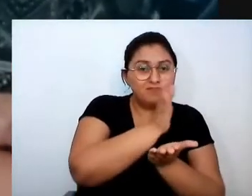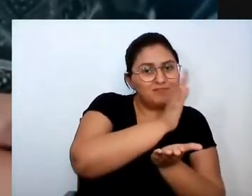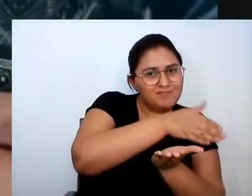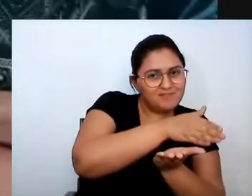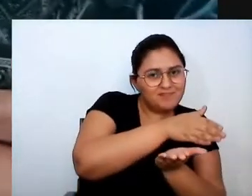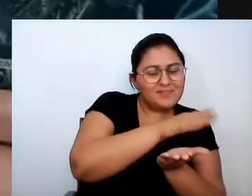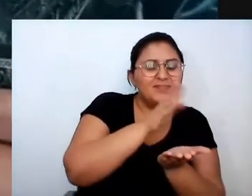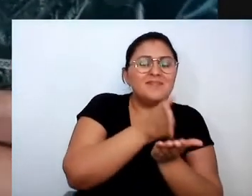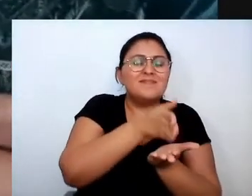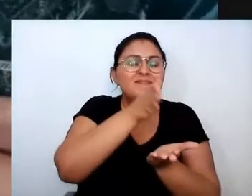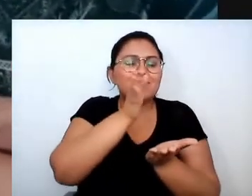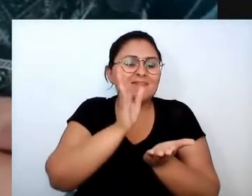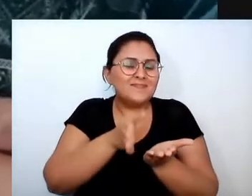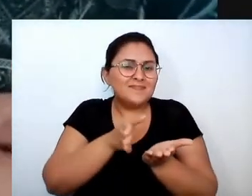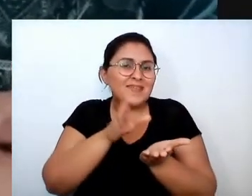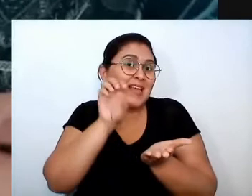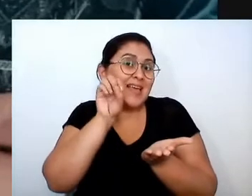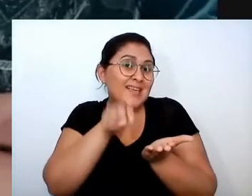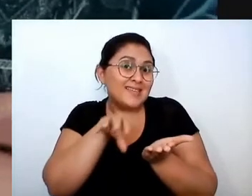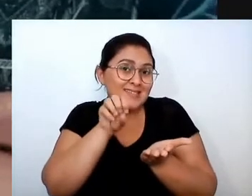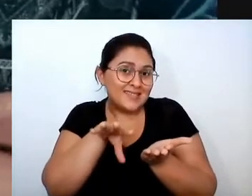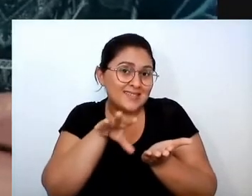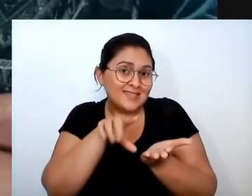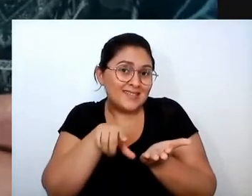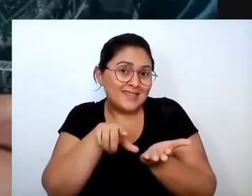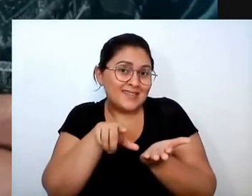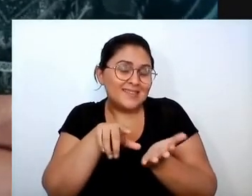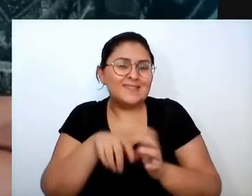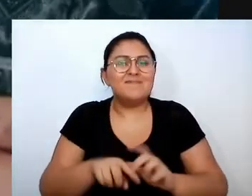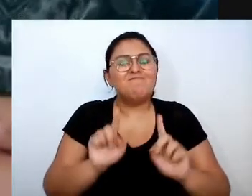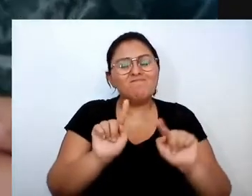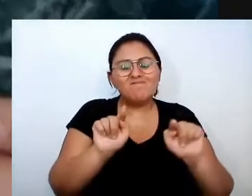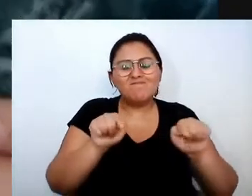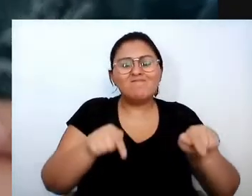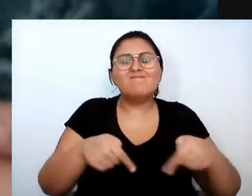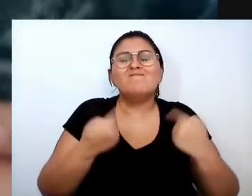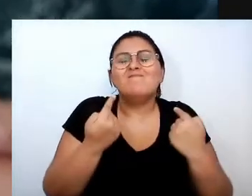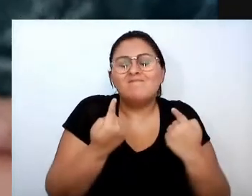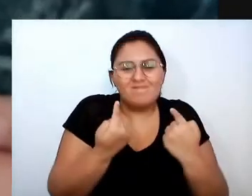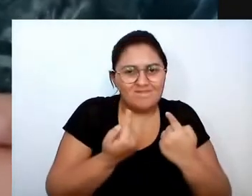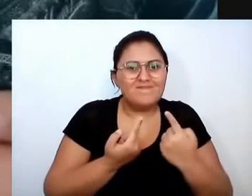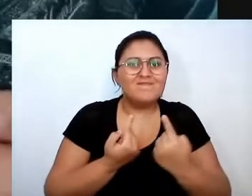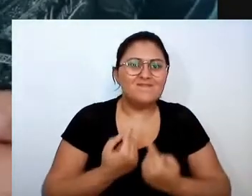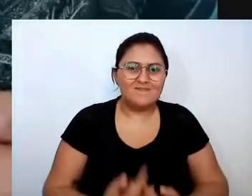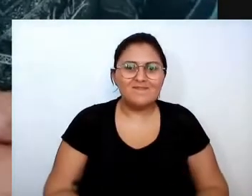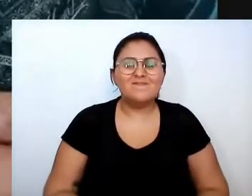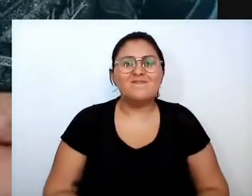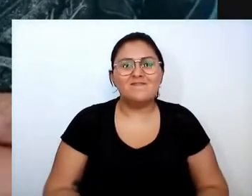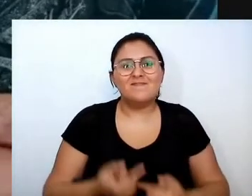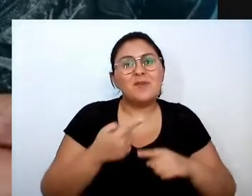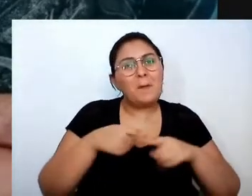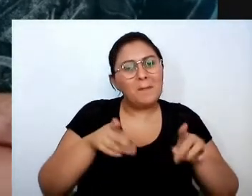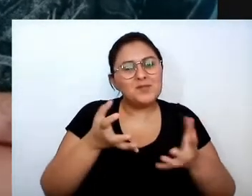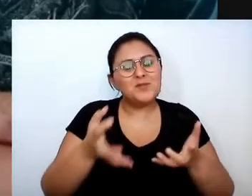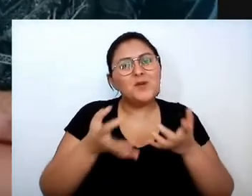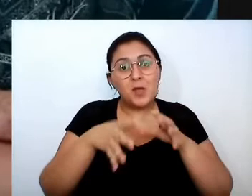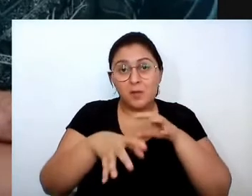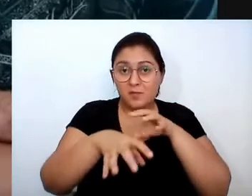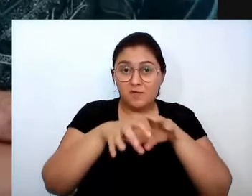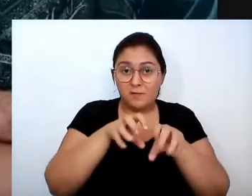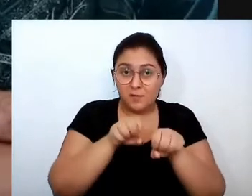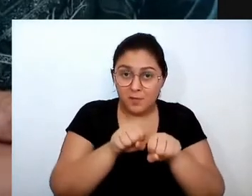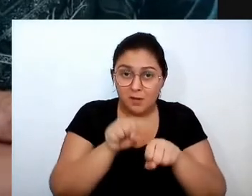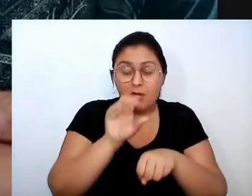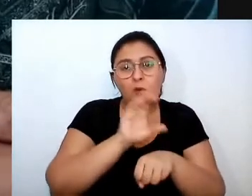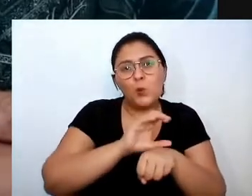entre. Eu estou com um desafio comigo aqui, comigo mesmo. Mas eu Sim, pretendo concluir meu curso, né? Para que se um dia